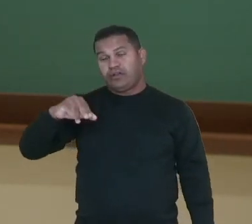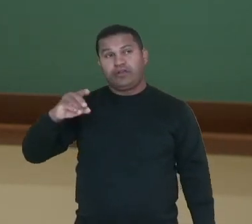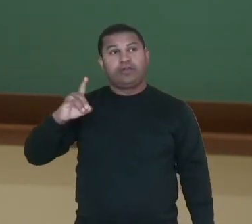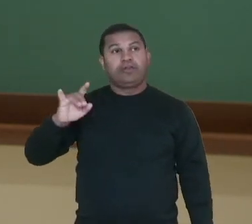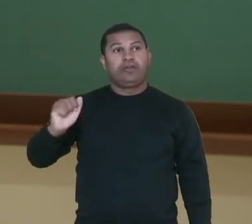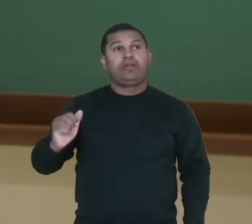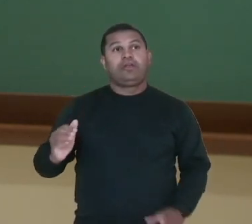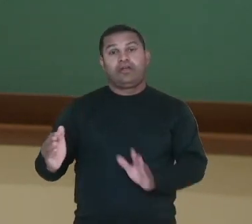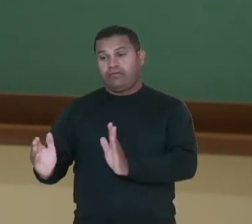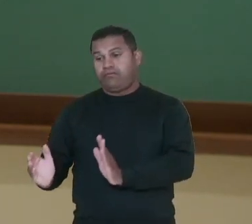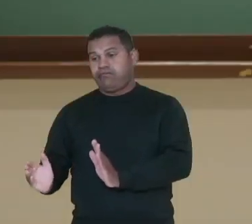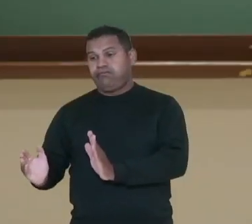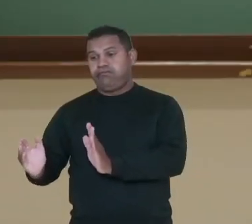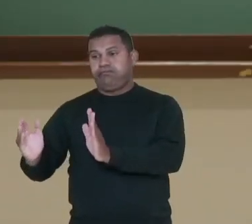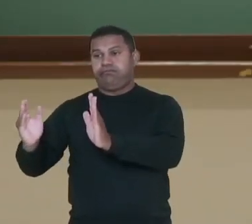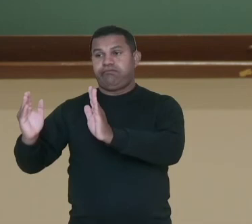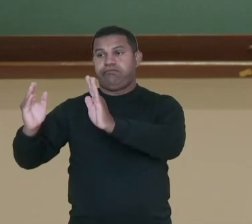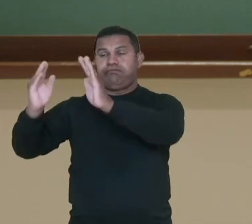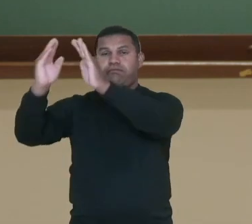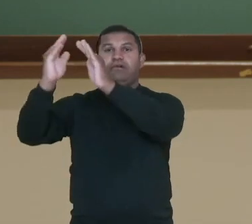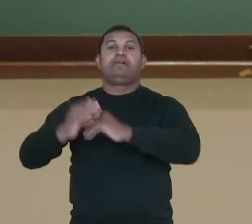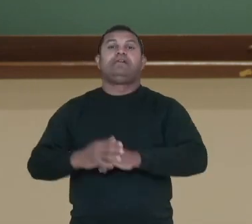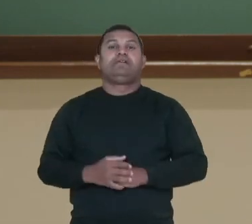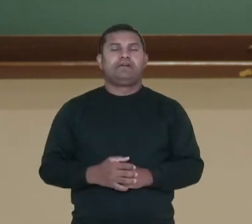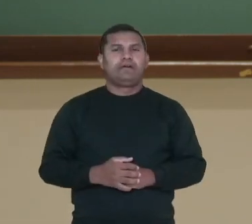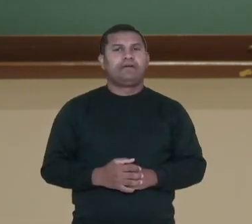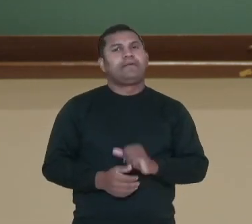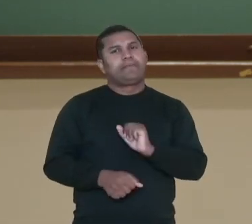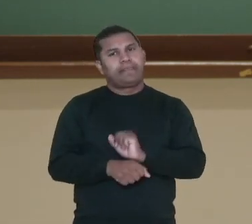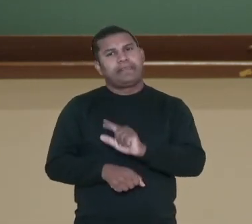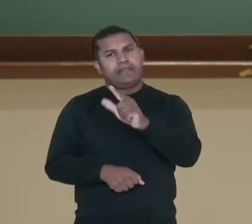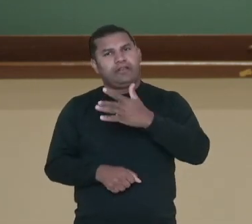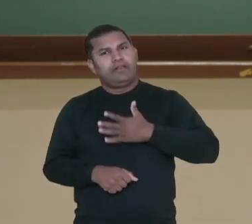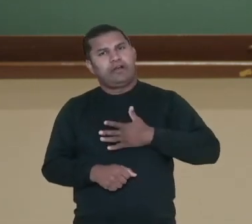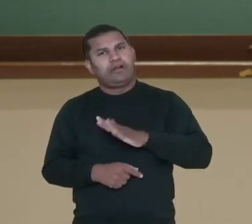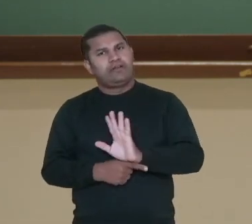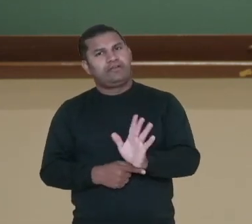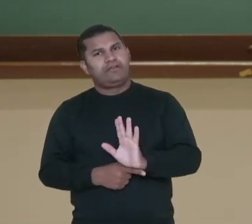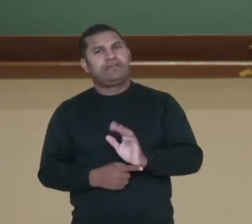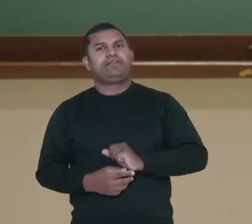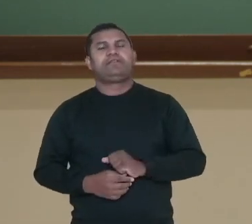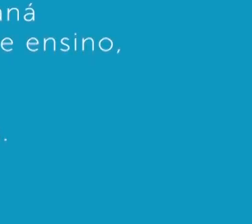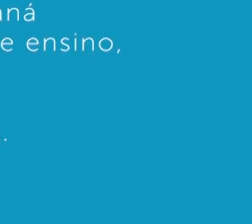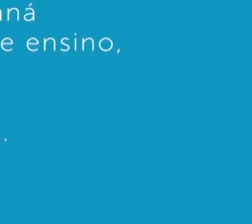Muito bem, então espero que vocês tenham gostado desse vídeo. Até o nosso próximo encontro.